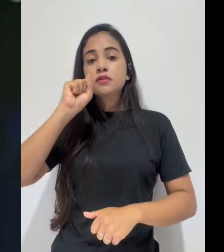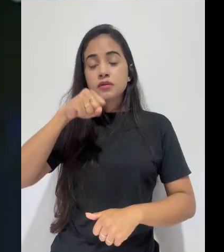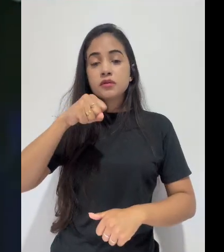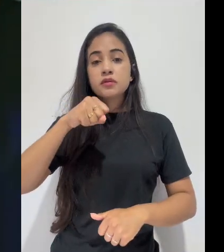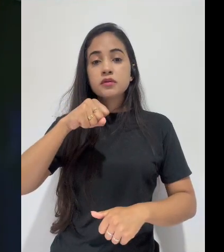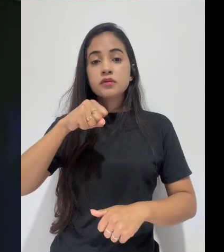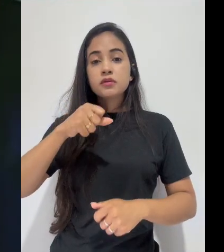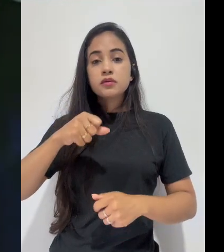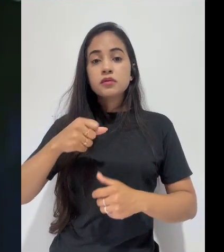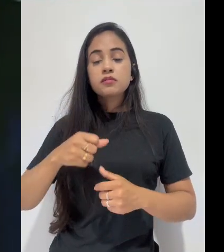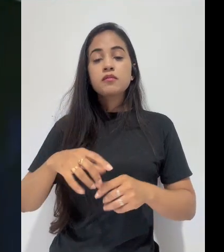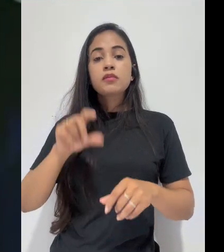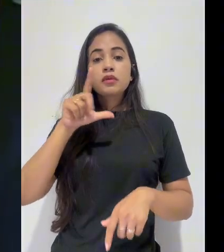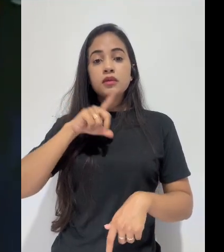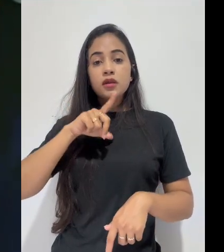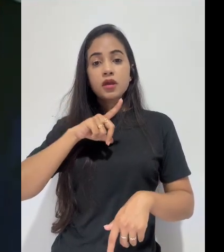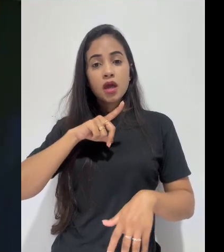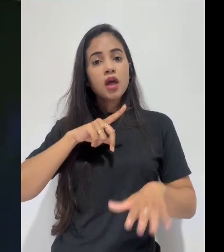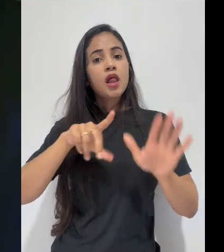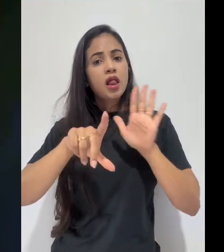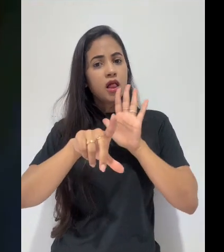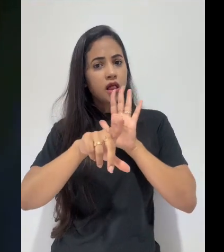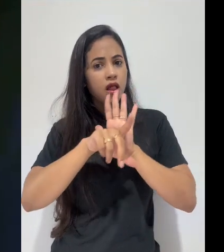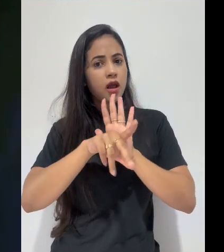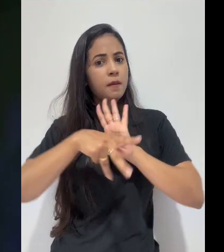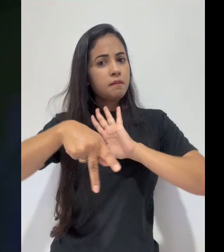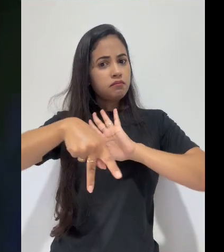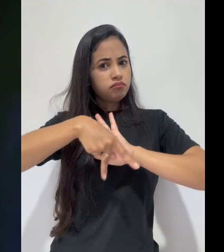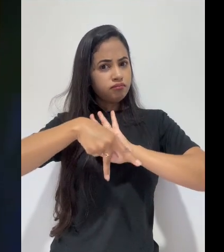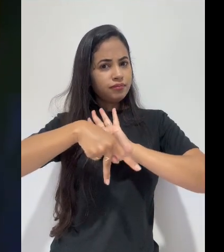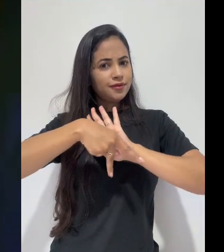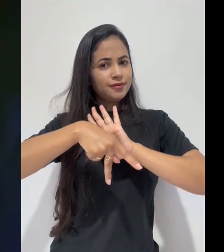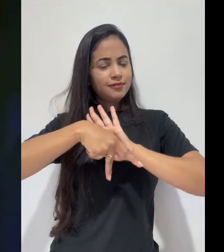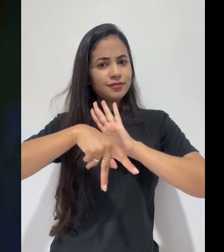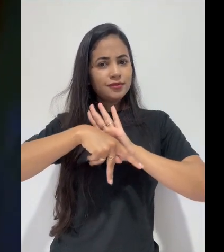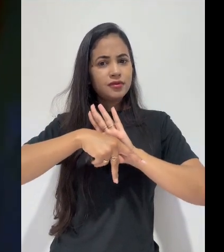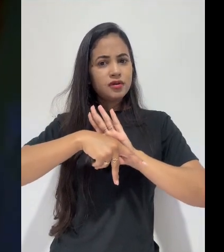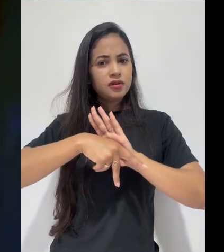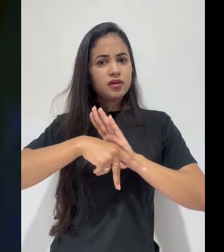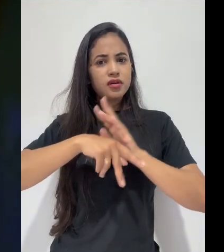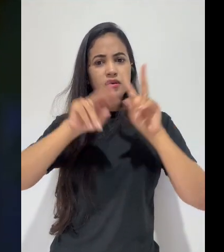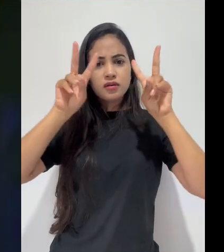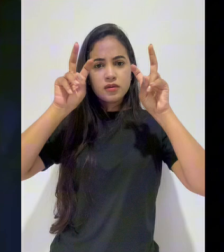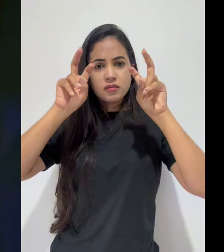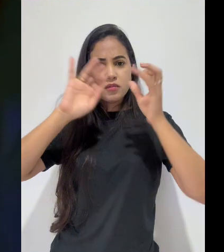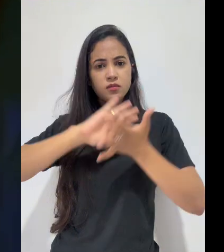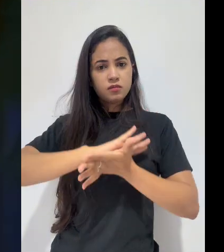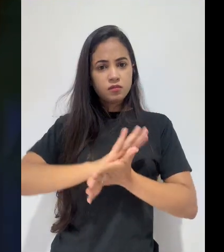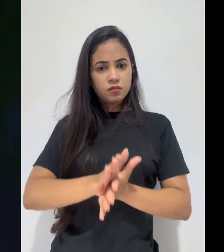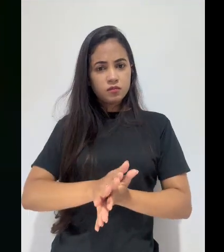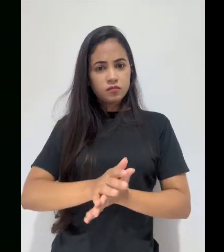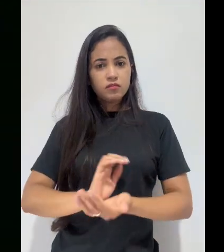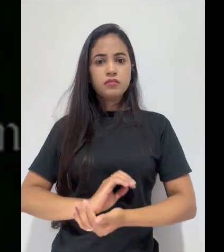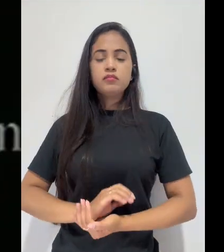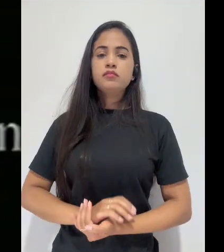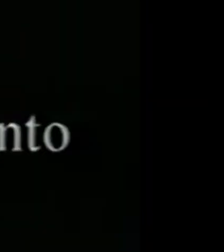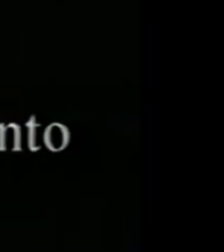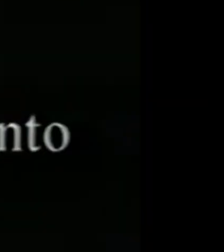práticas discriminatórias, ou ele cria jurisprudência em relação a casos de discriminação racial.